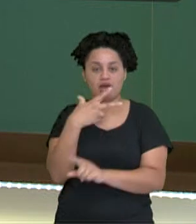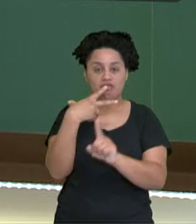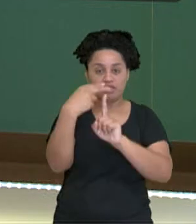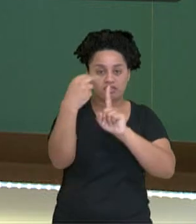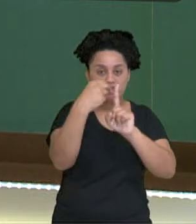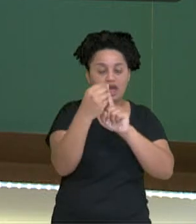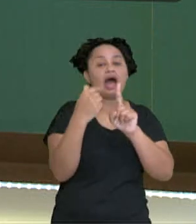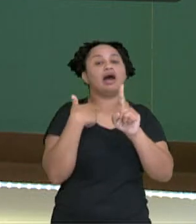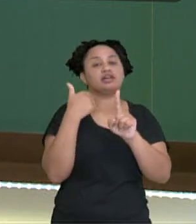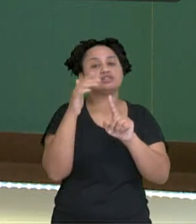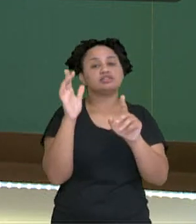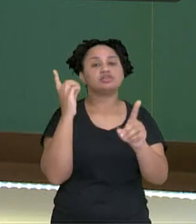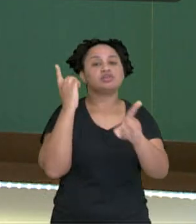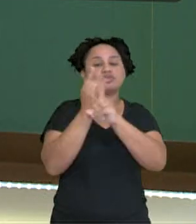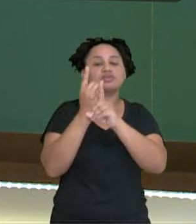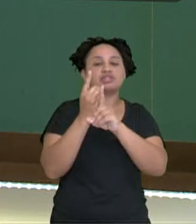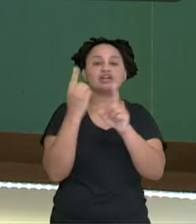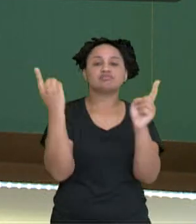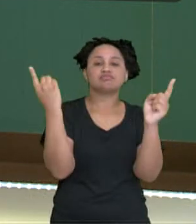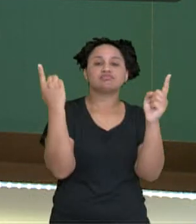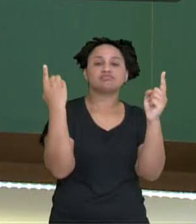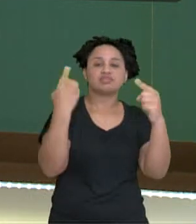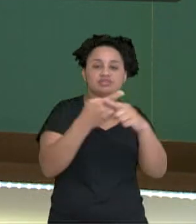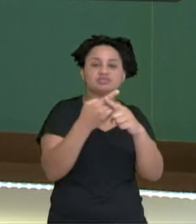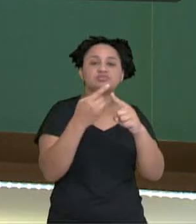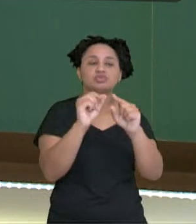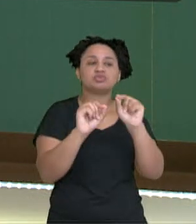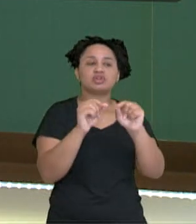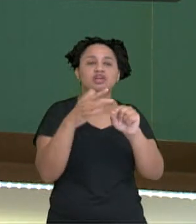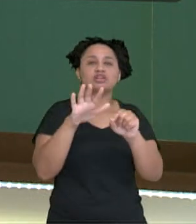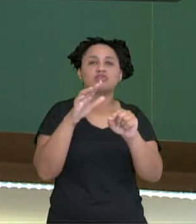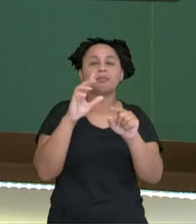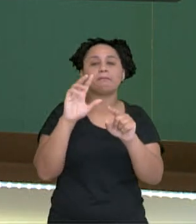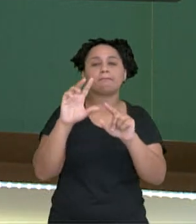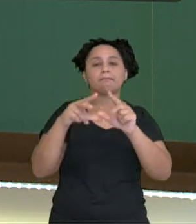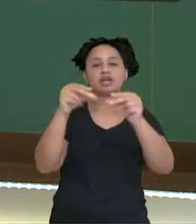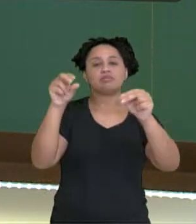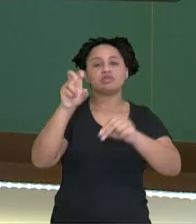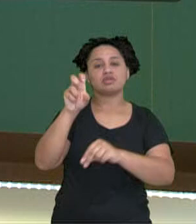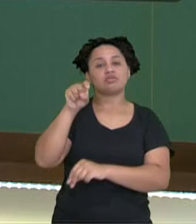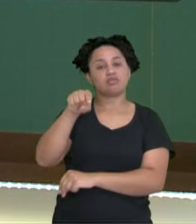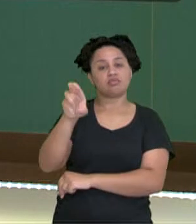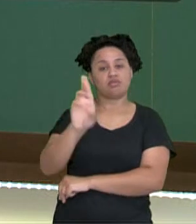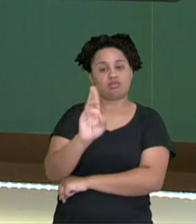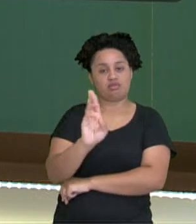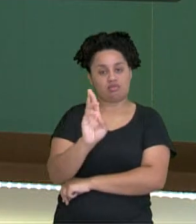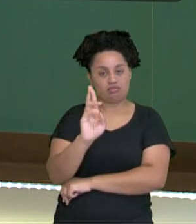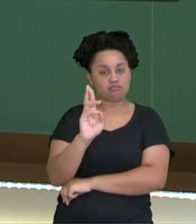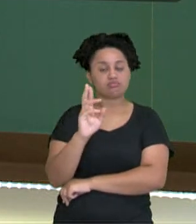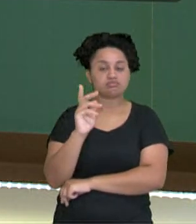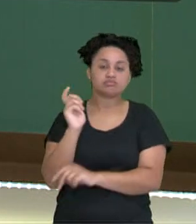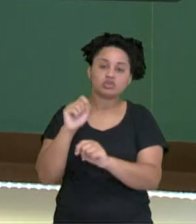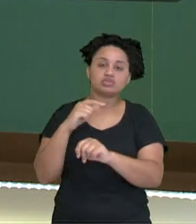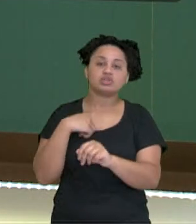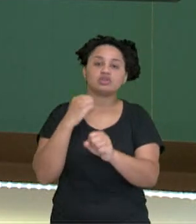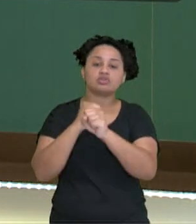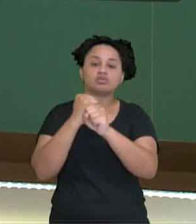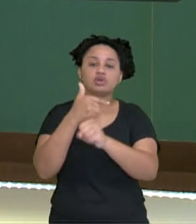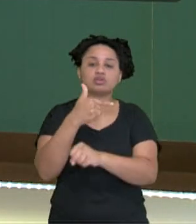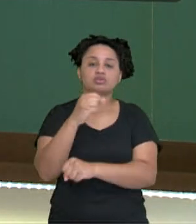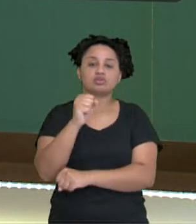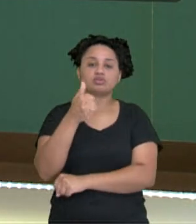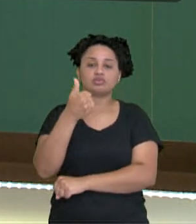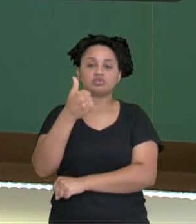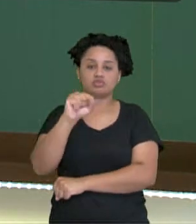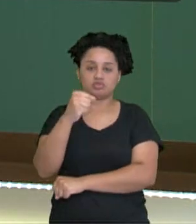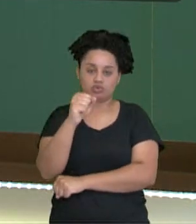uma disputa de uma premiação de aproximadamente R$5.000. Então, isso foi um torneio que aconteceu em 2018 através